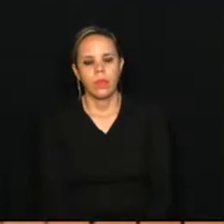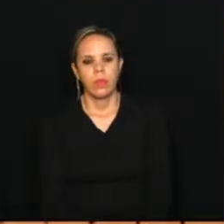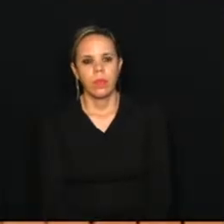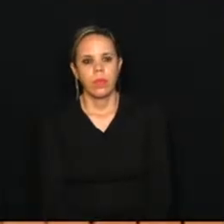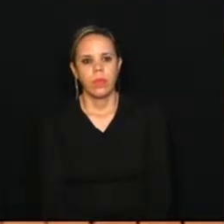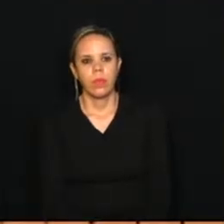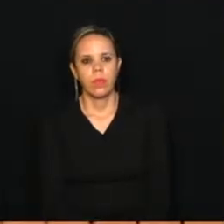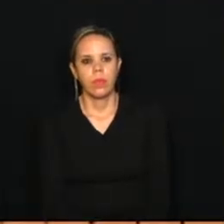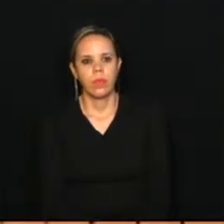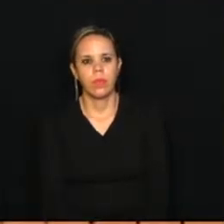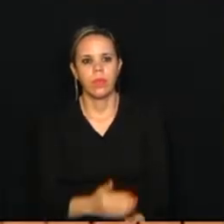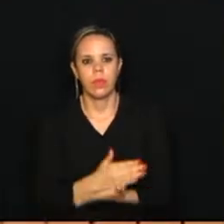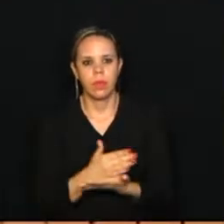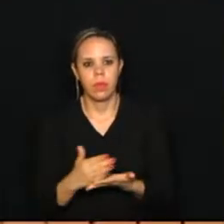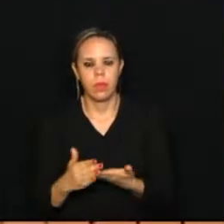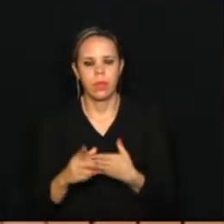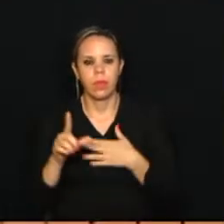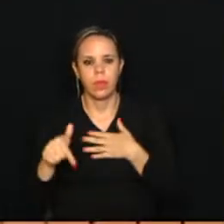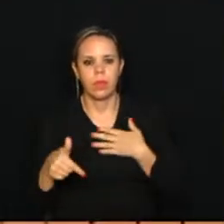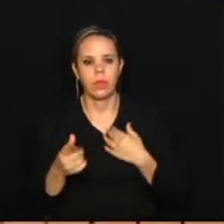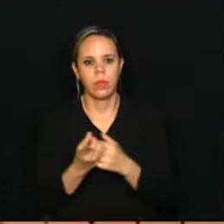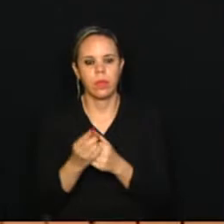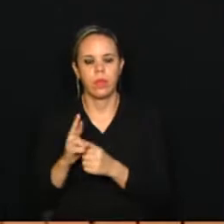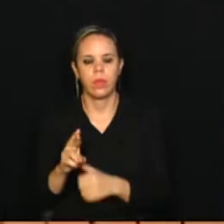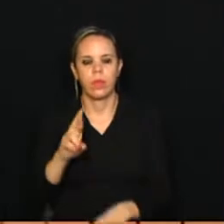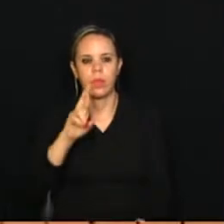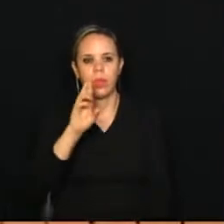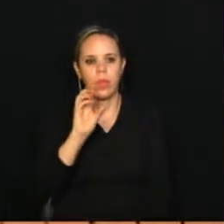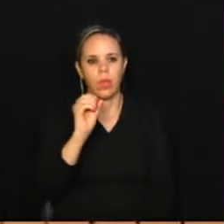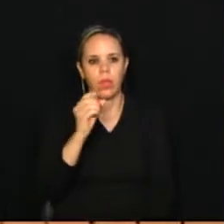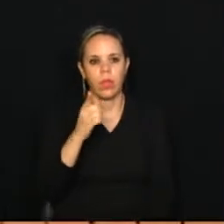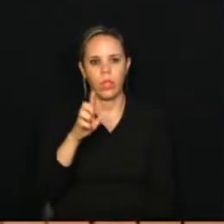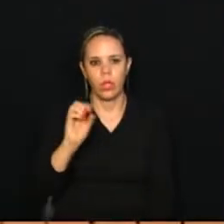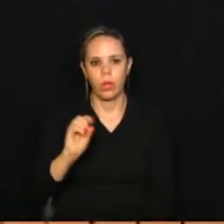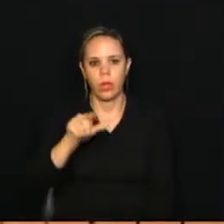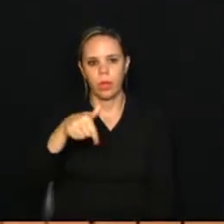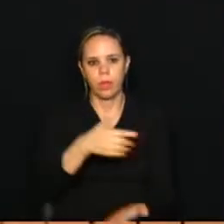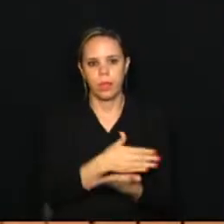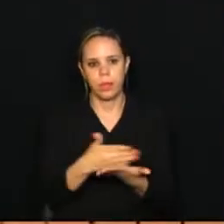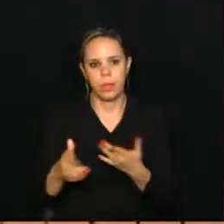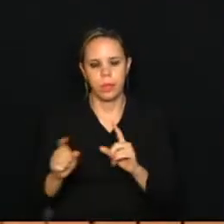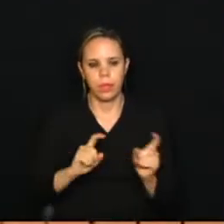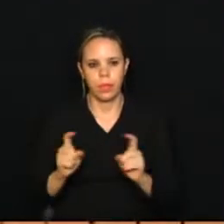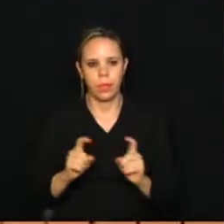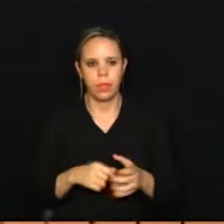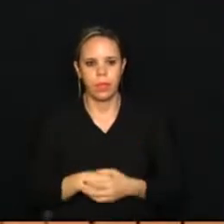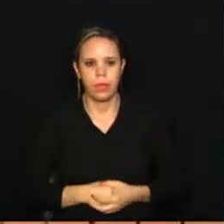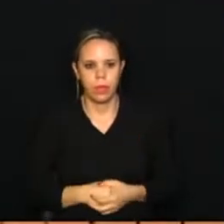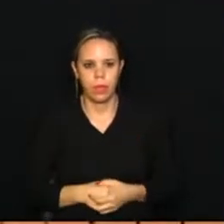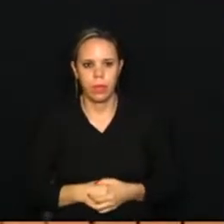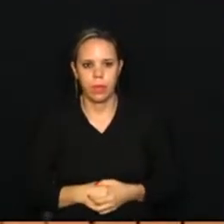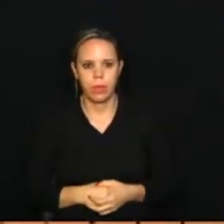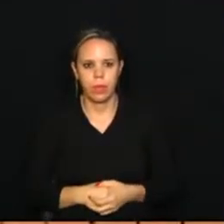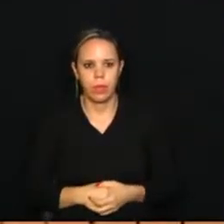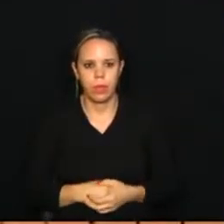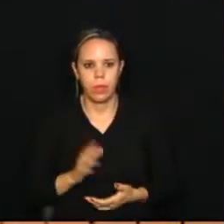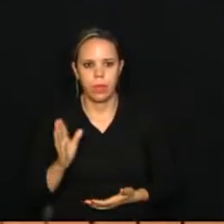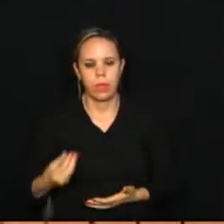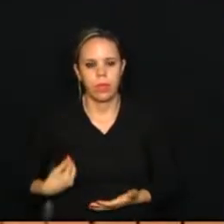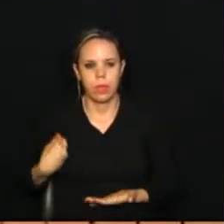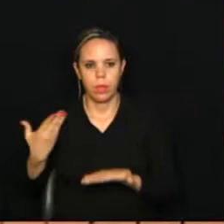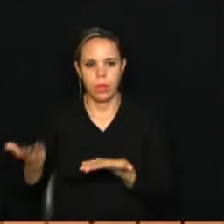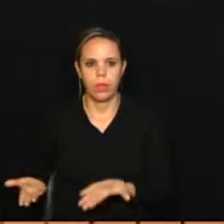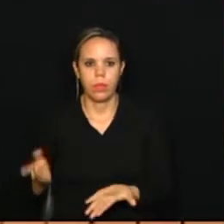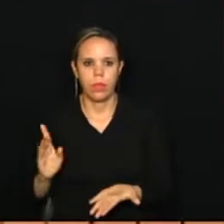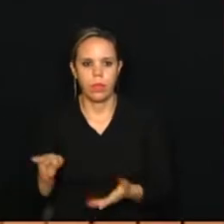dê uma saudação, né? Depois o doutor Rodrigo, e depois daremos início à reunião. O doutor Rodrigo já está conosco